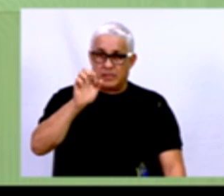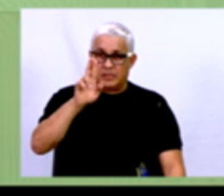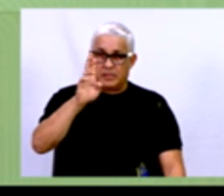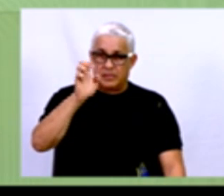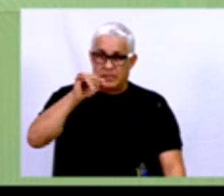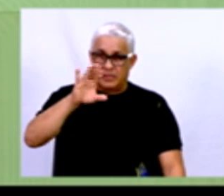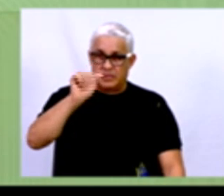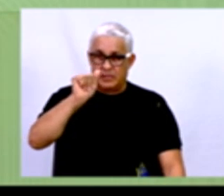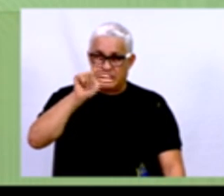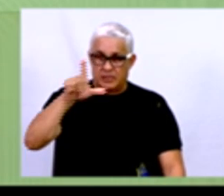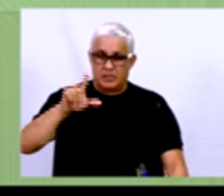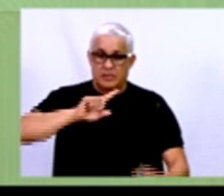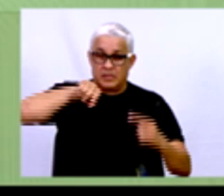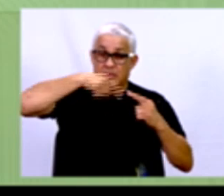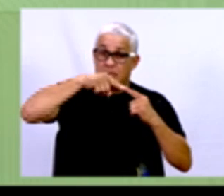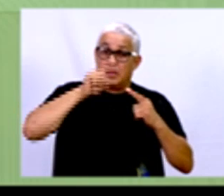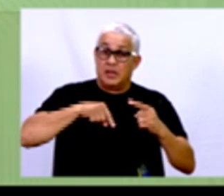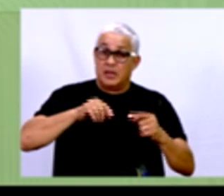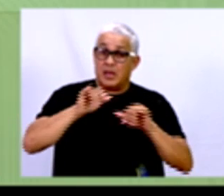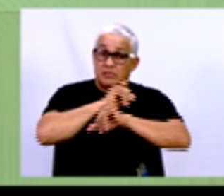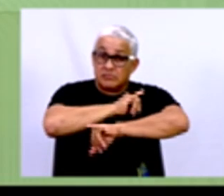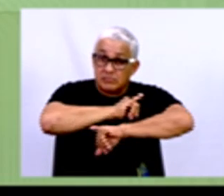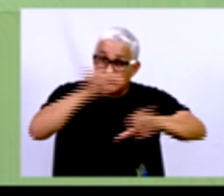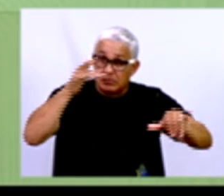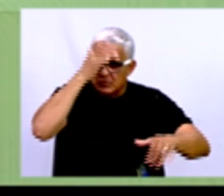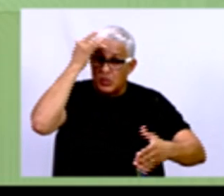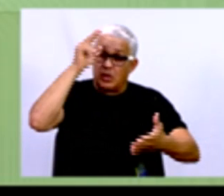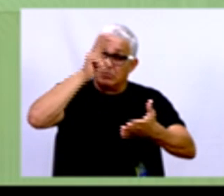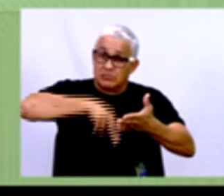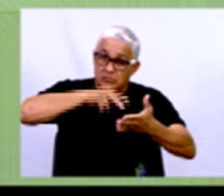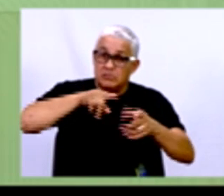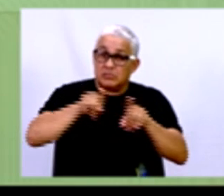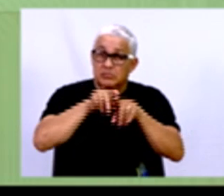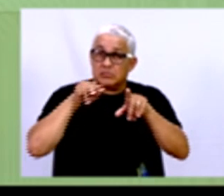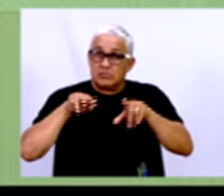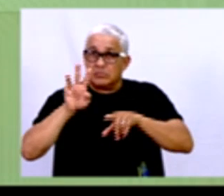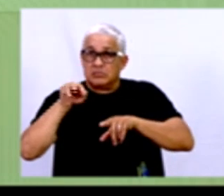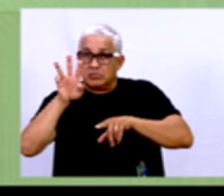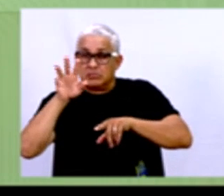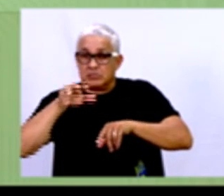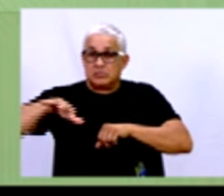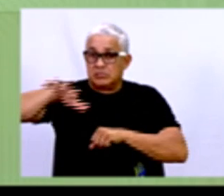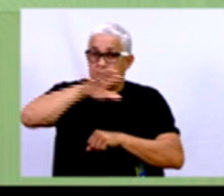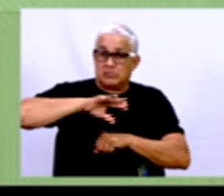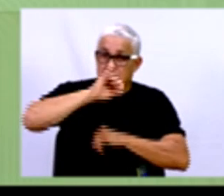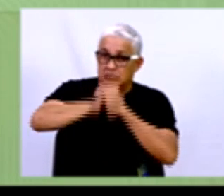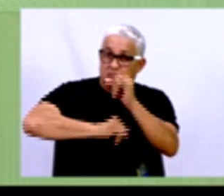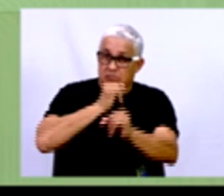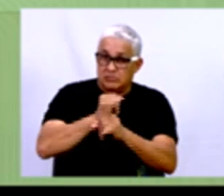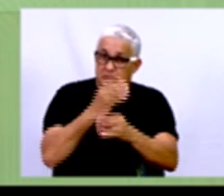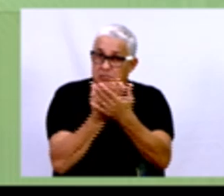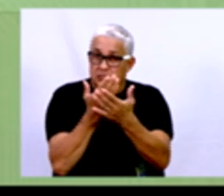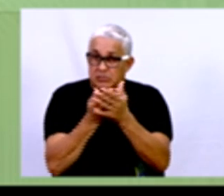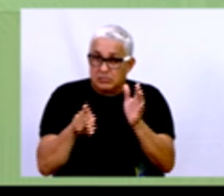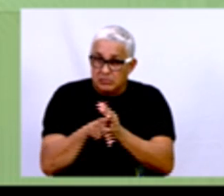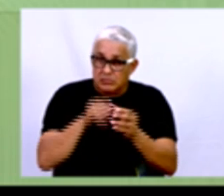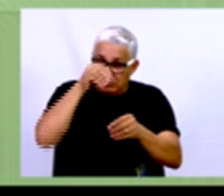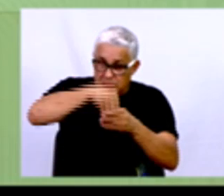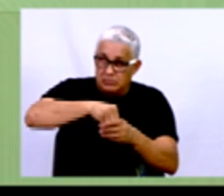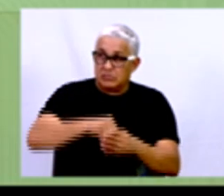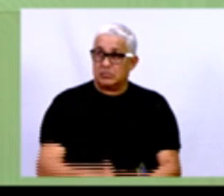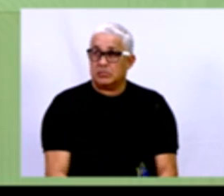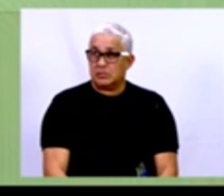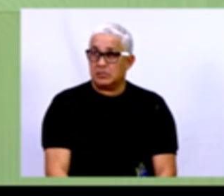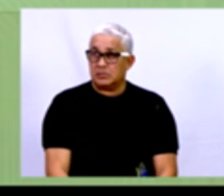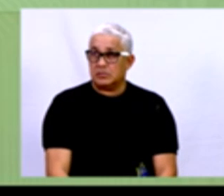objetivo é informar o leitor, não é, ou quem acessa sobre aquele ambiente de estudo, não é?